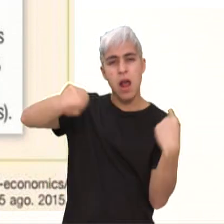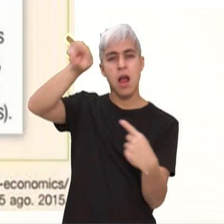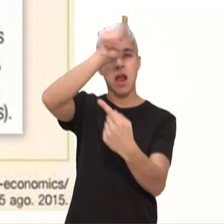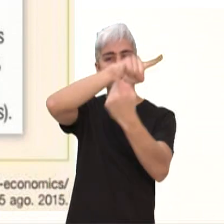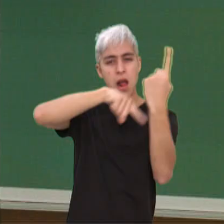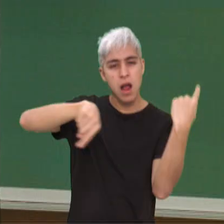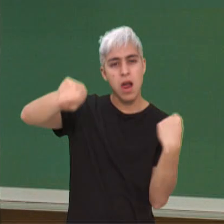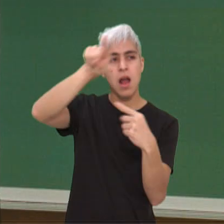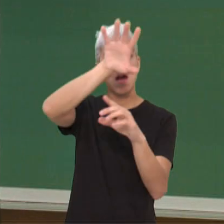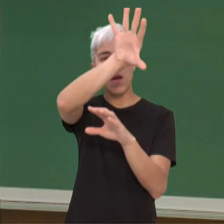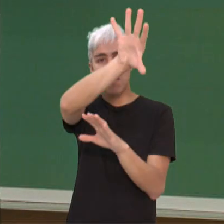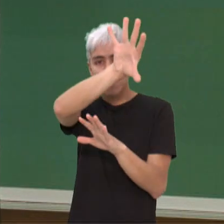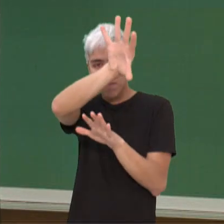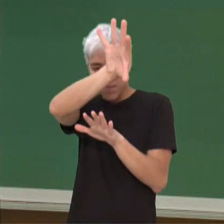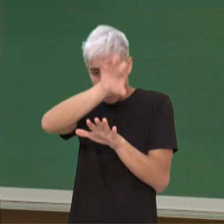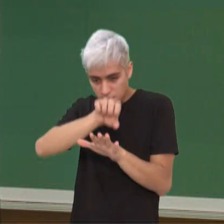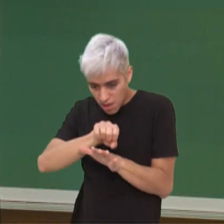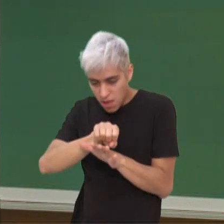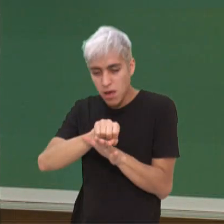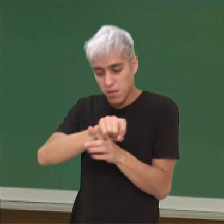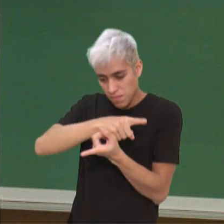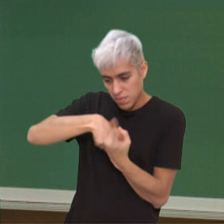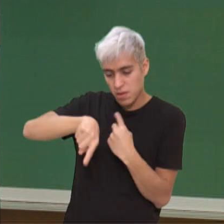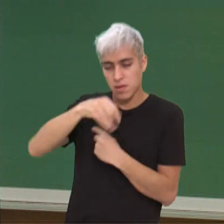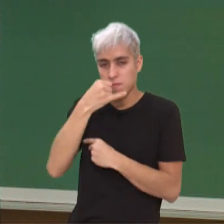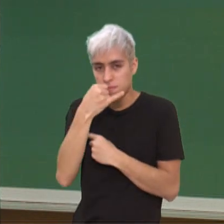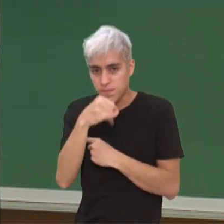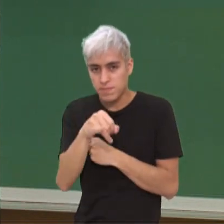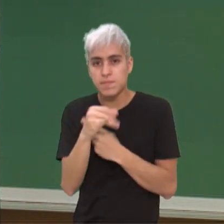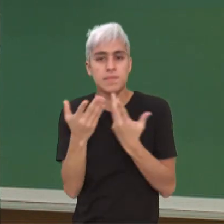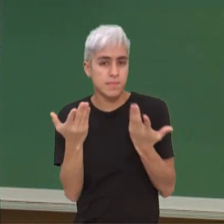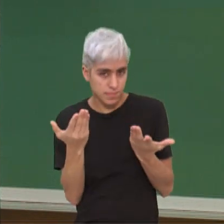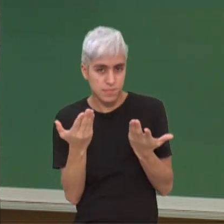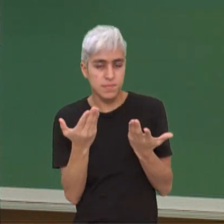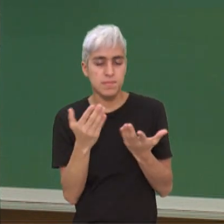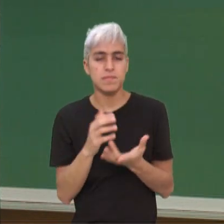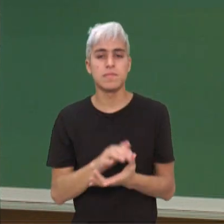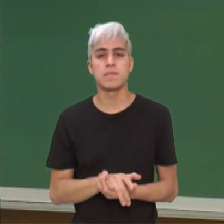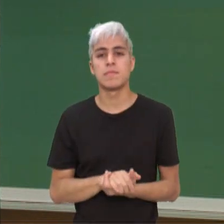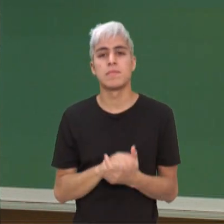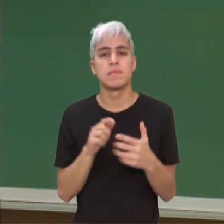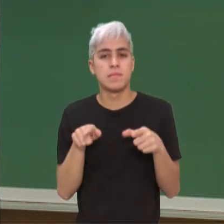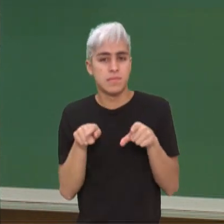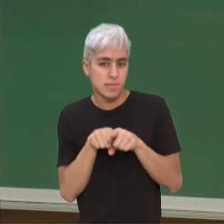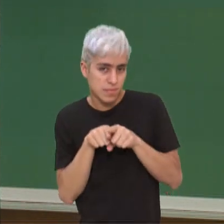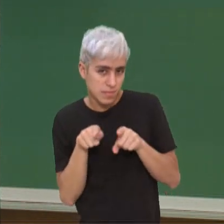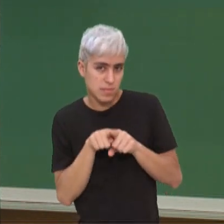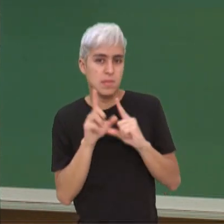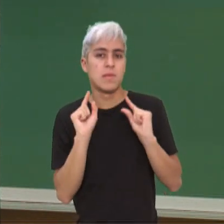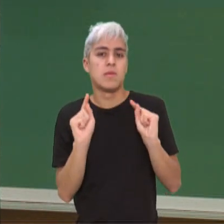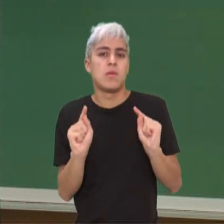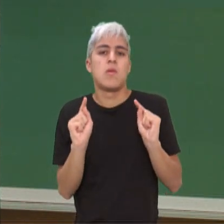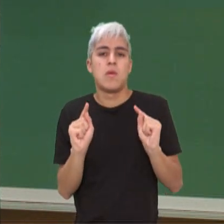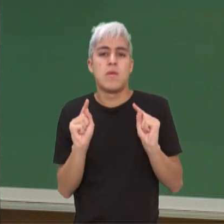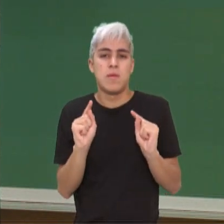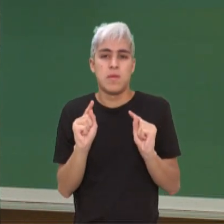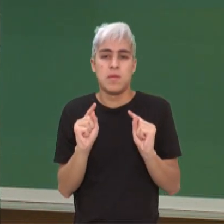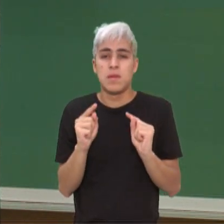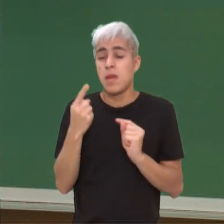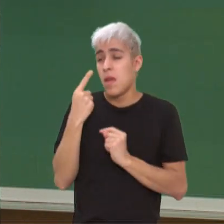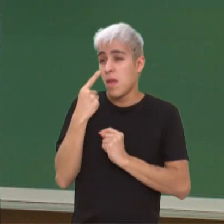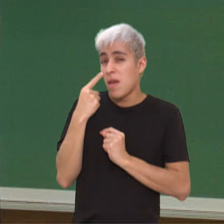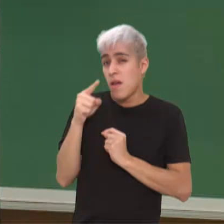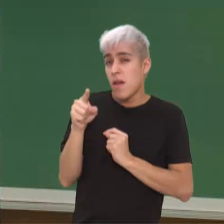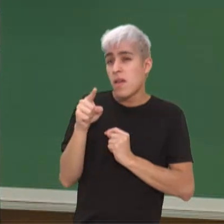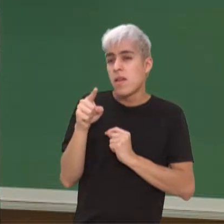popularmente chamado de catavento, né? E que é a energia eólica, e também as